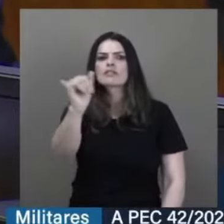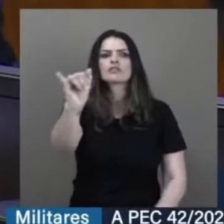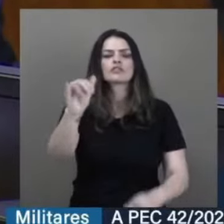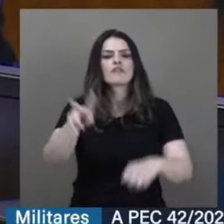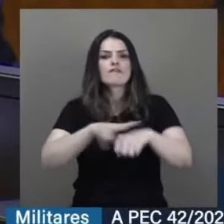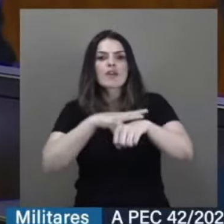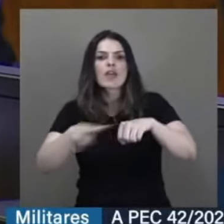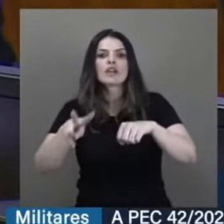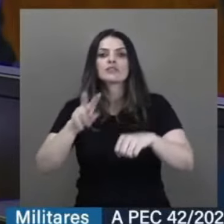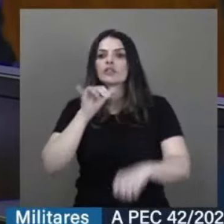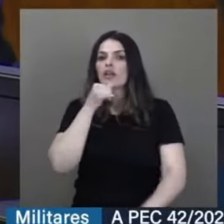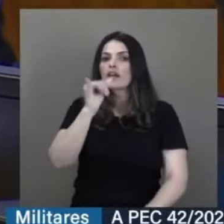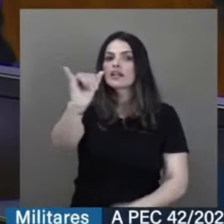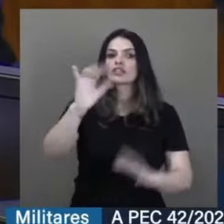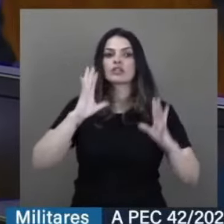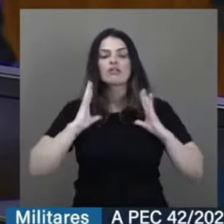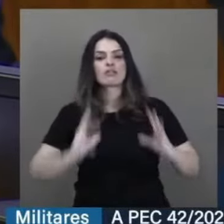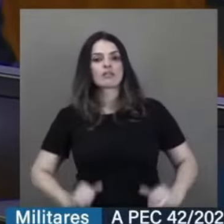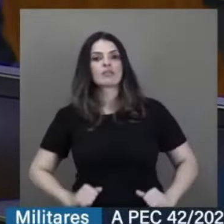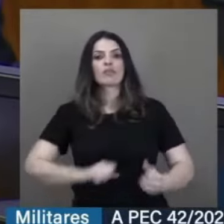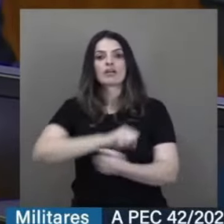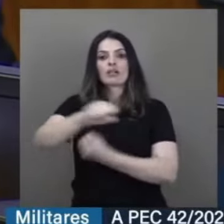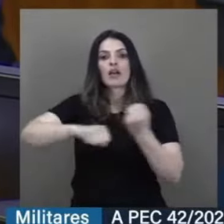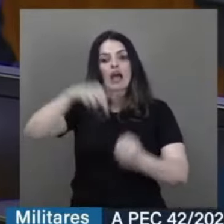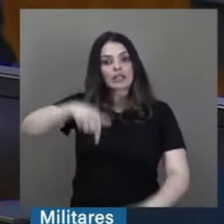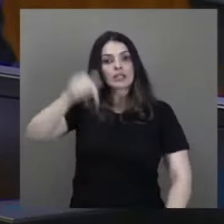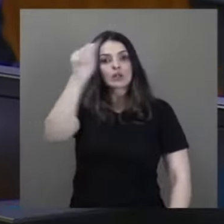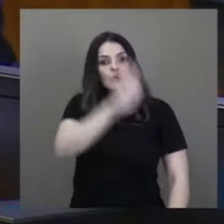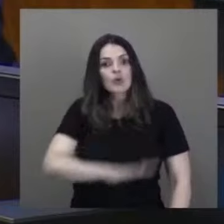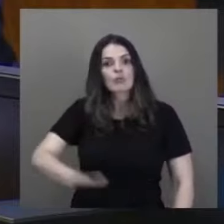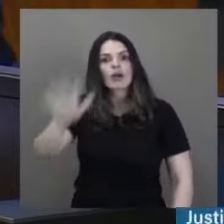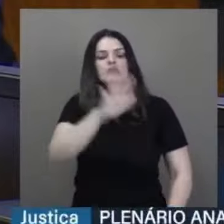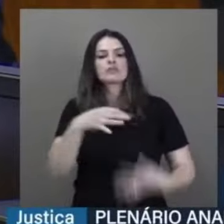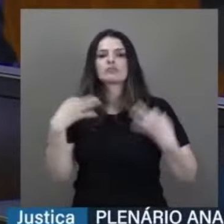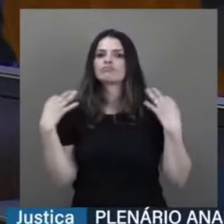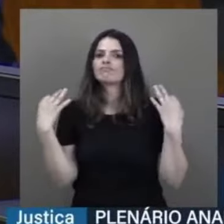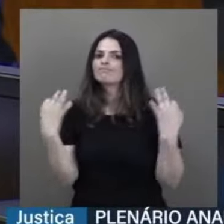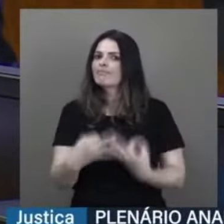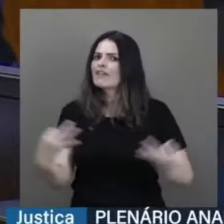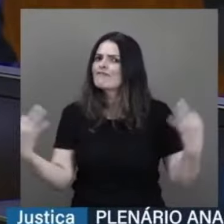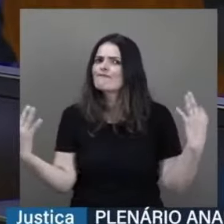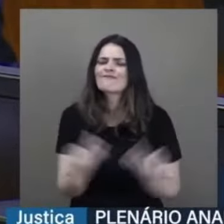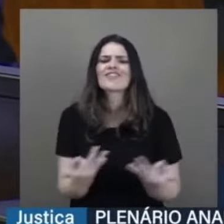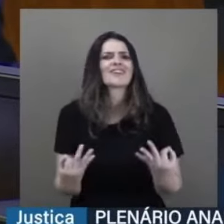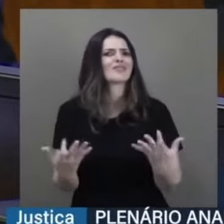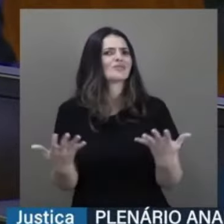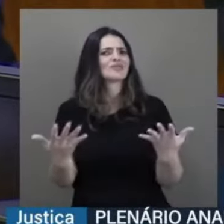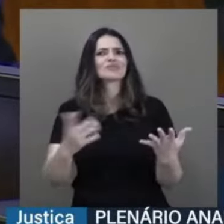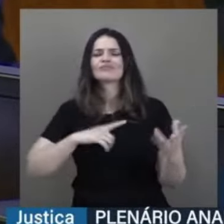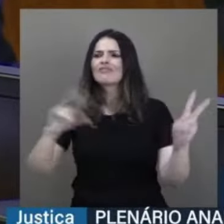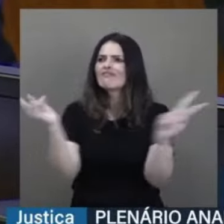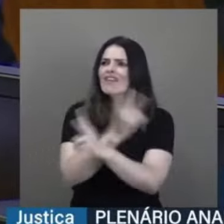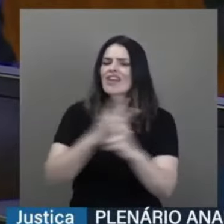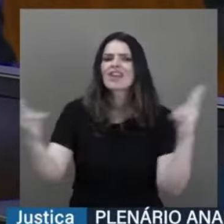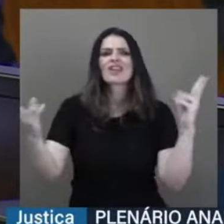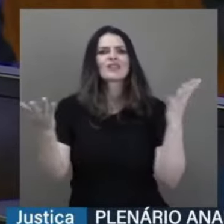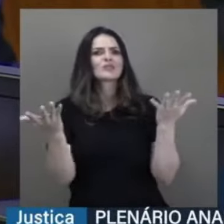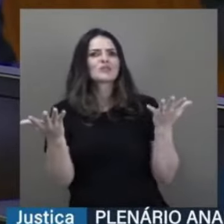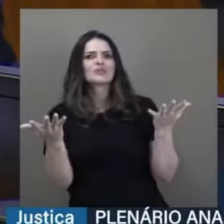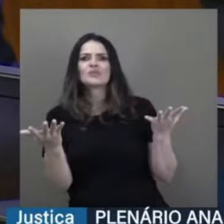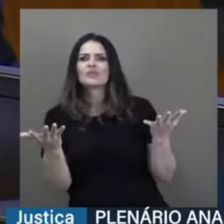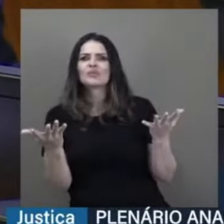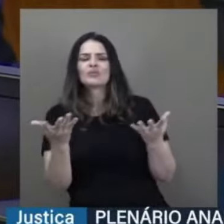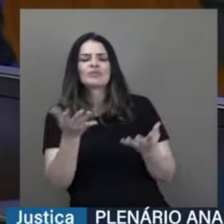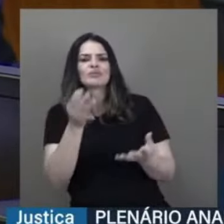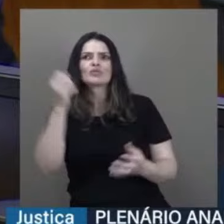segmentos para os quais nosso país é inegavelmente vocacionado pretendemos assim iniciar um